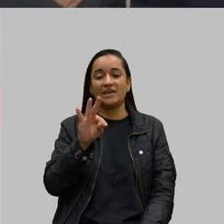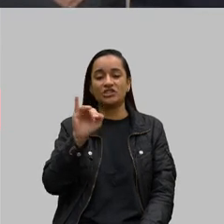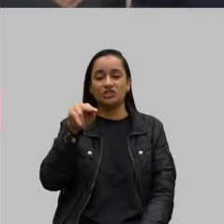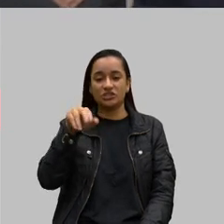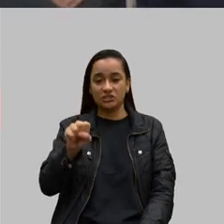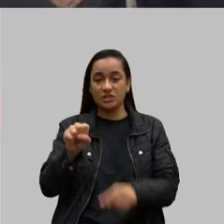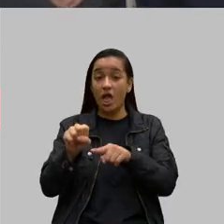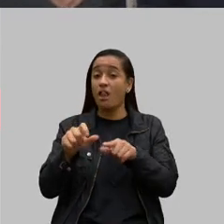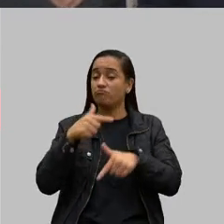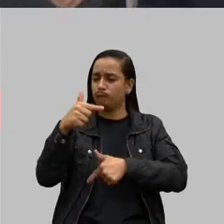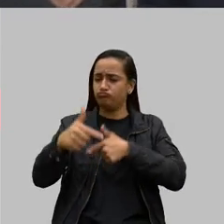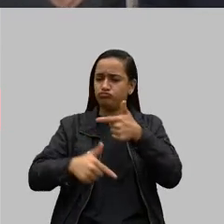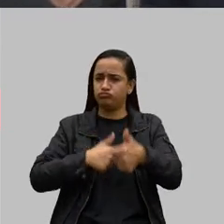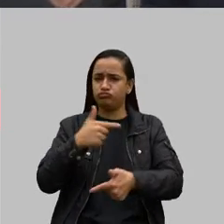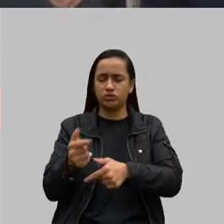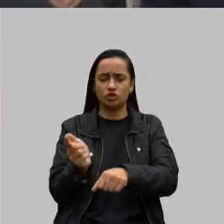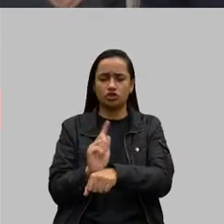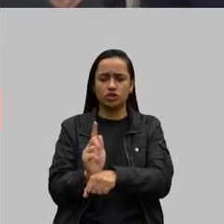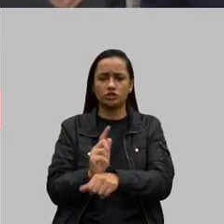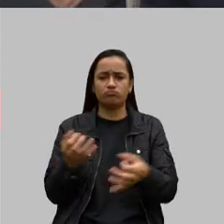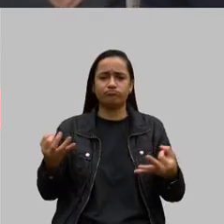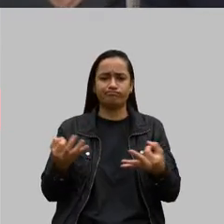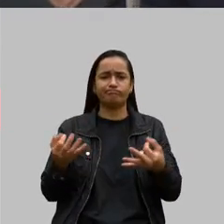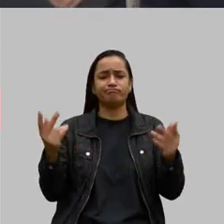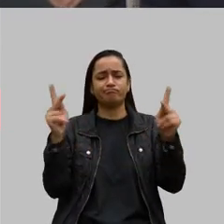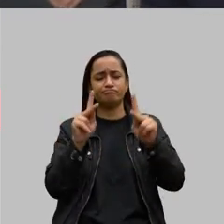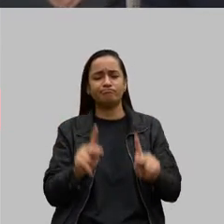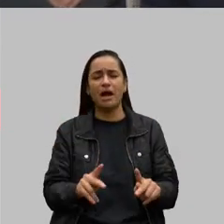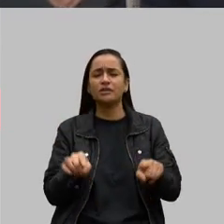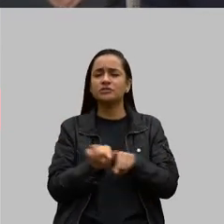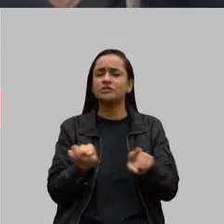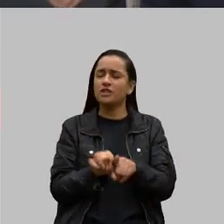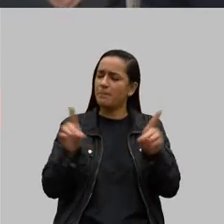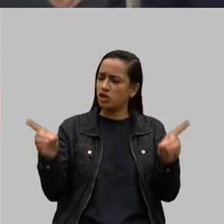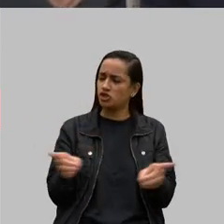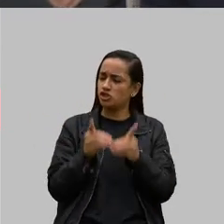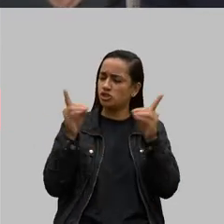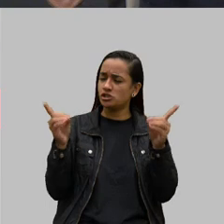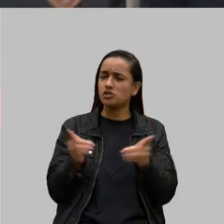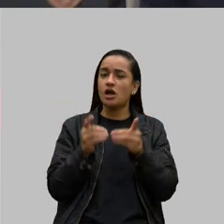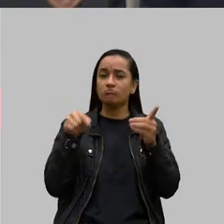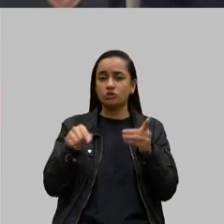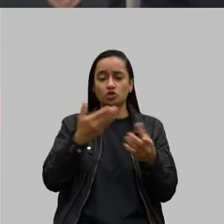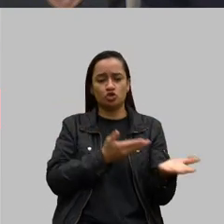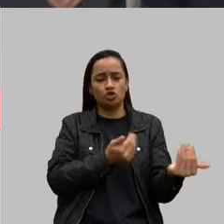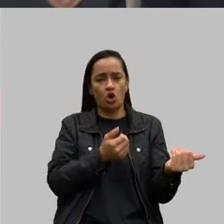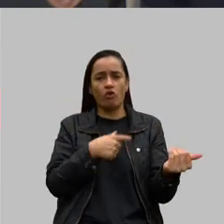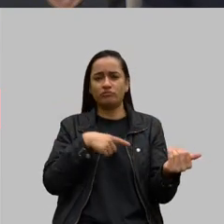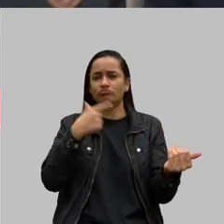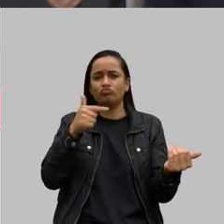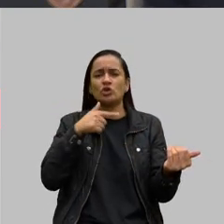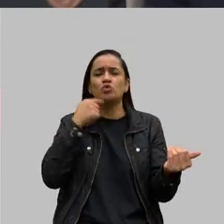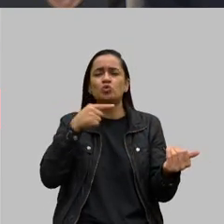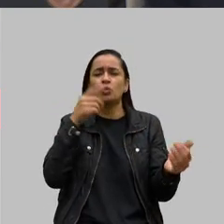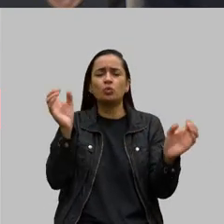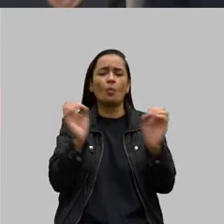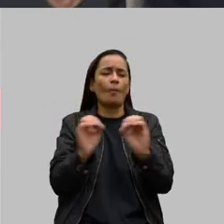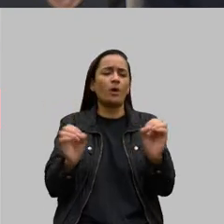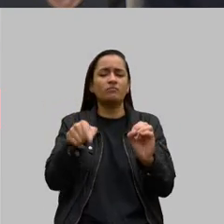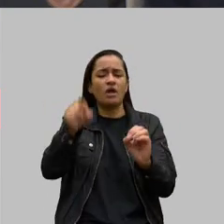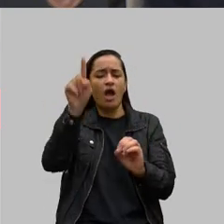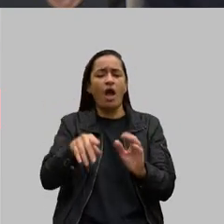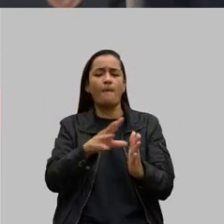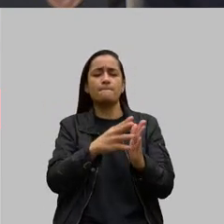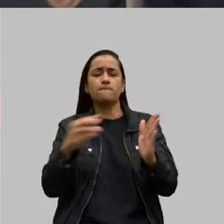gestão pacificadora mas sobretudo uma gestão dinâmica um jovem que não tenho dúvida nenhuma é um exemplo para toda a nossa